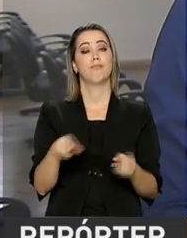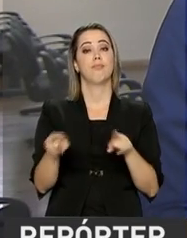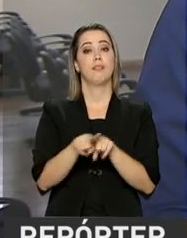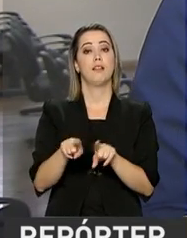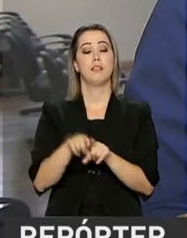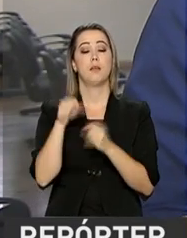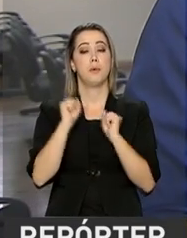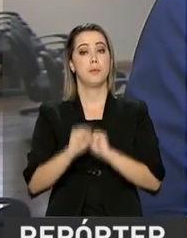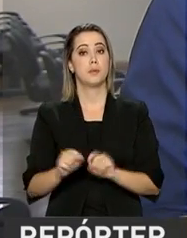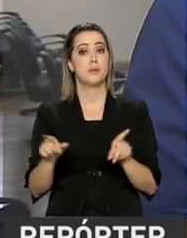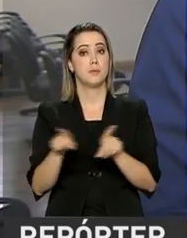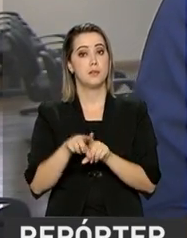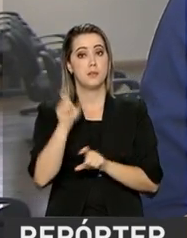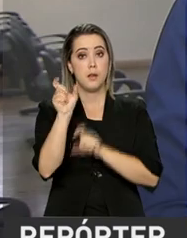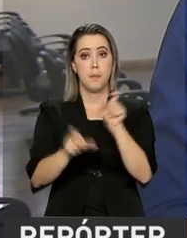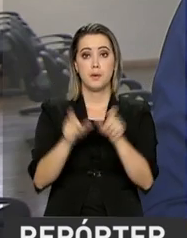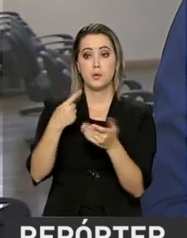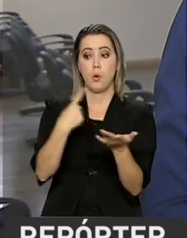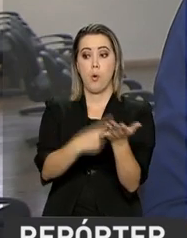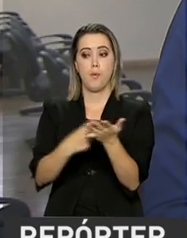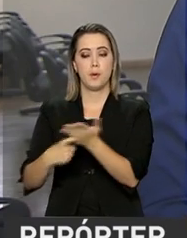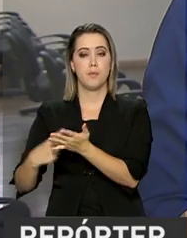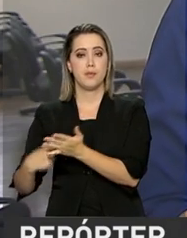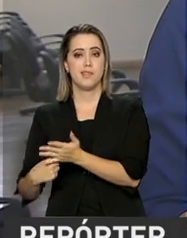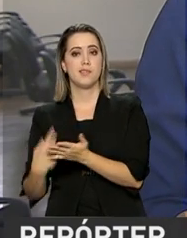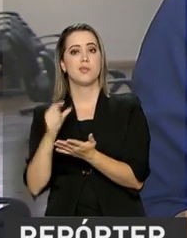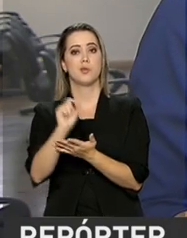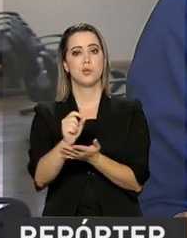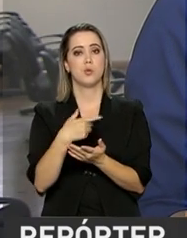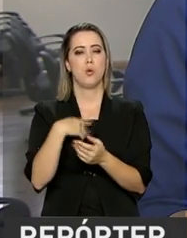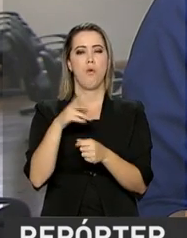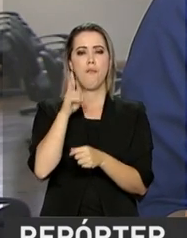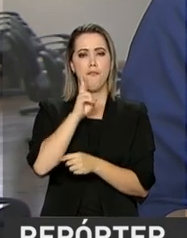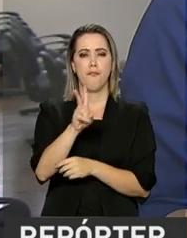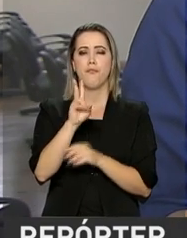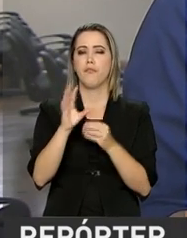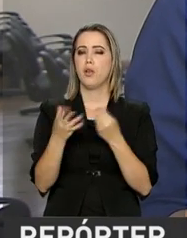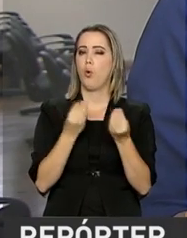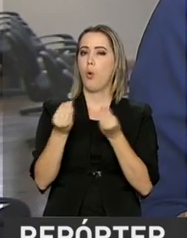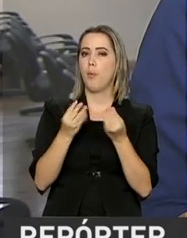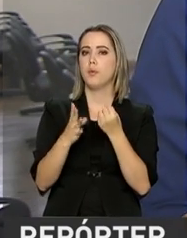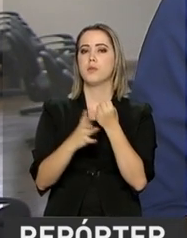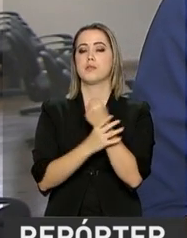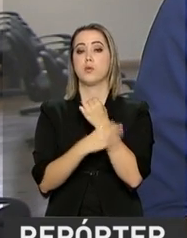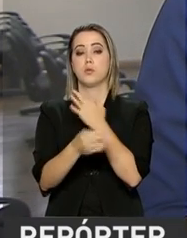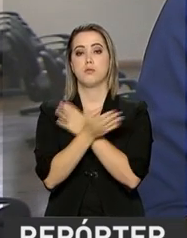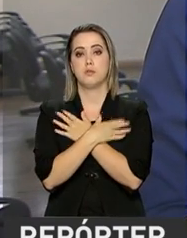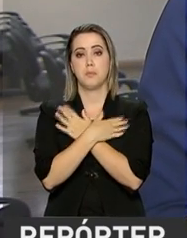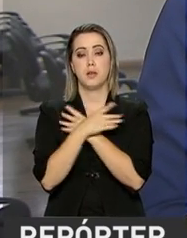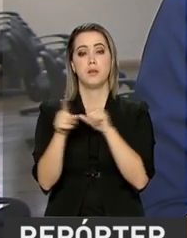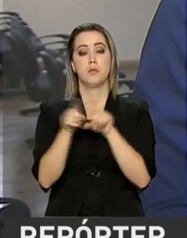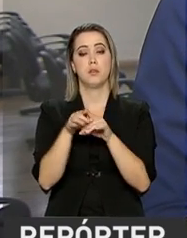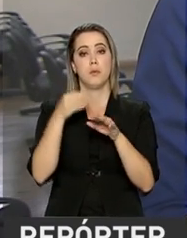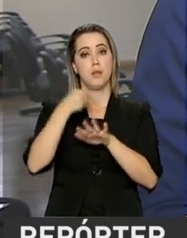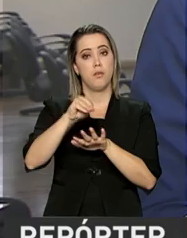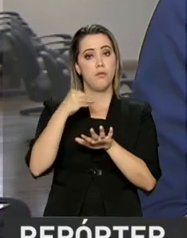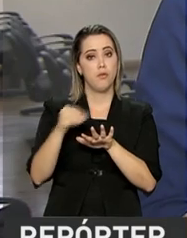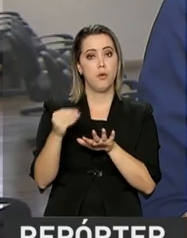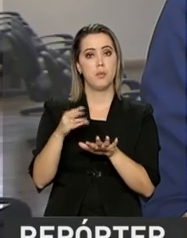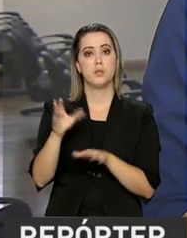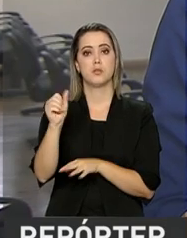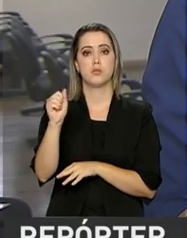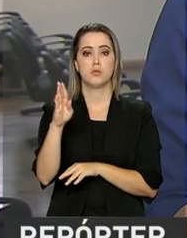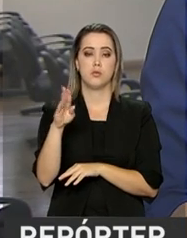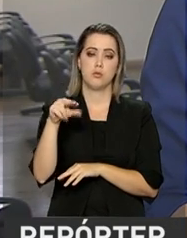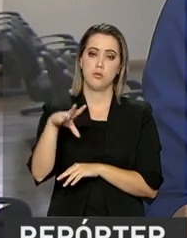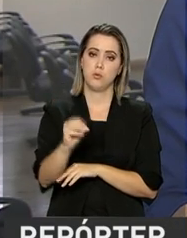Além disso permite também agendar entrevistas consultar o seguro desemprego e informações sobre abono salarial